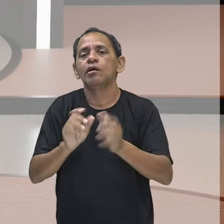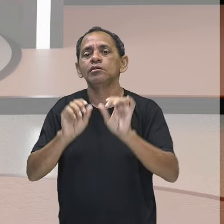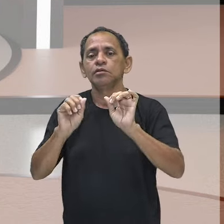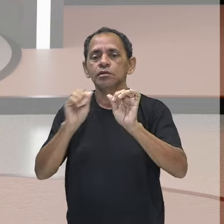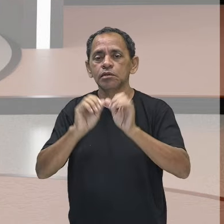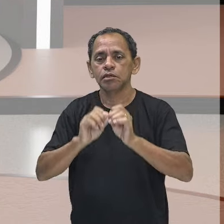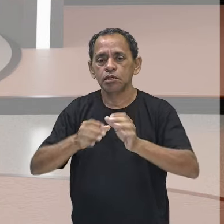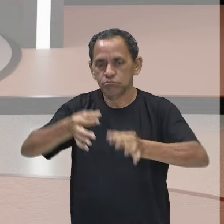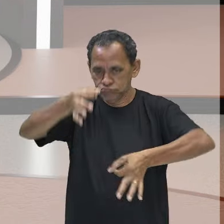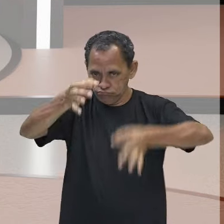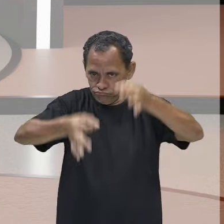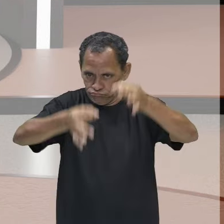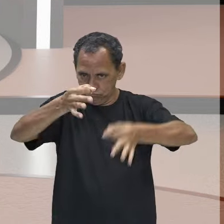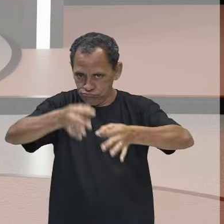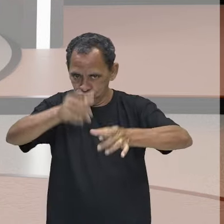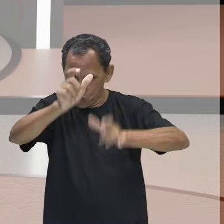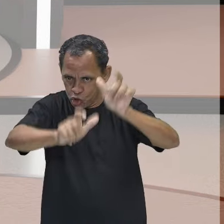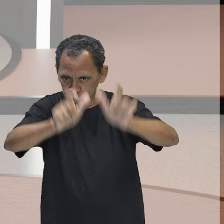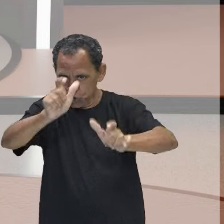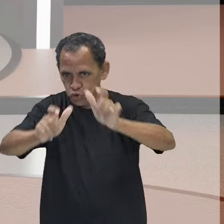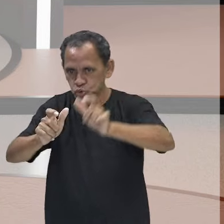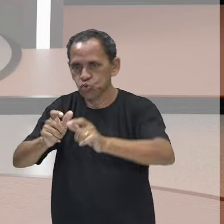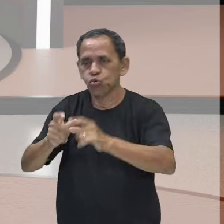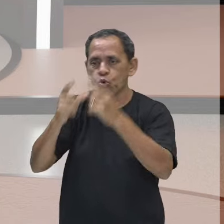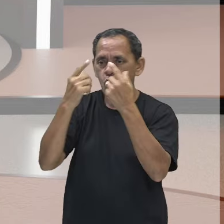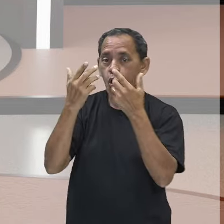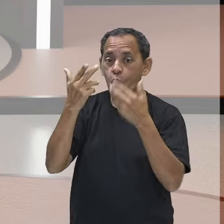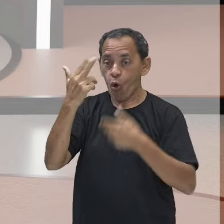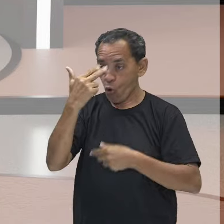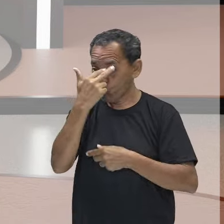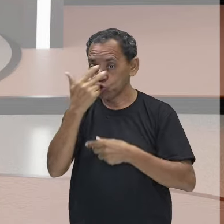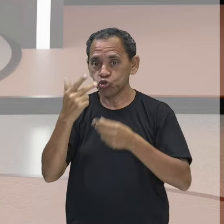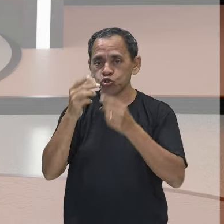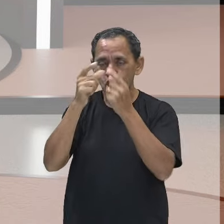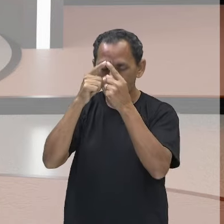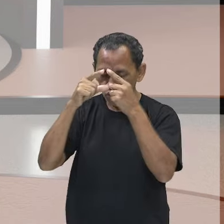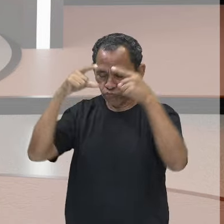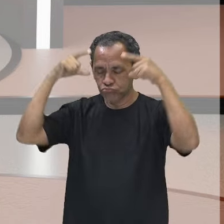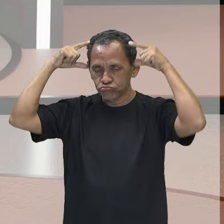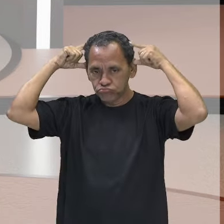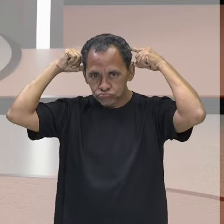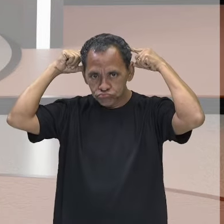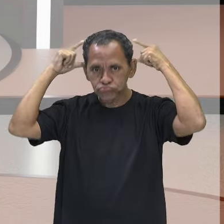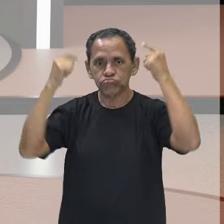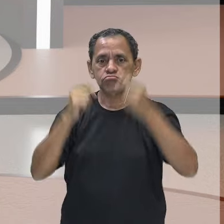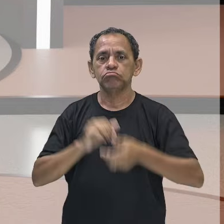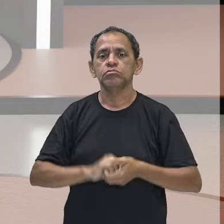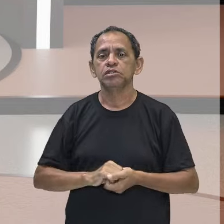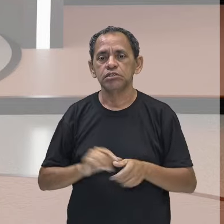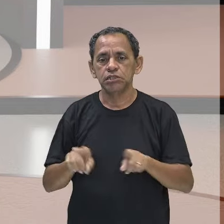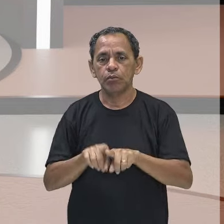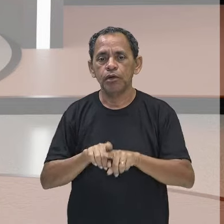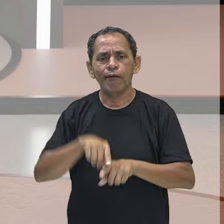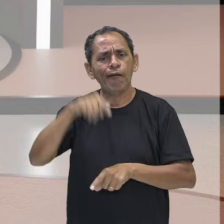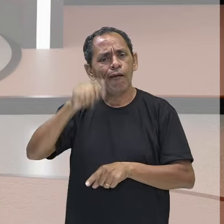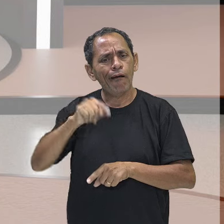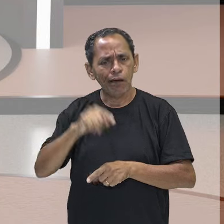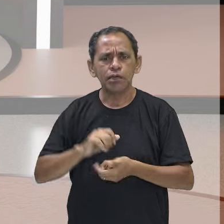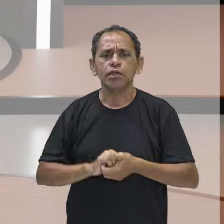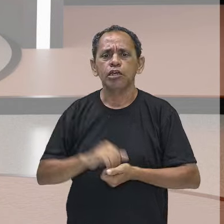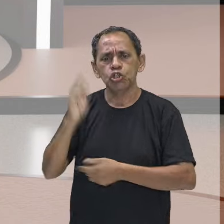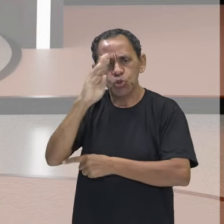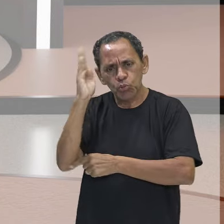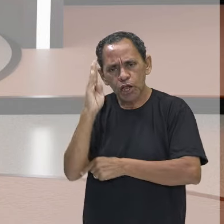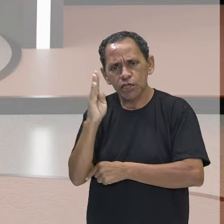e também os seus olhos vendados. Professor, eu já vi algumas vezes, inclusive no próprio Brasil, dentro de Brasília,